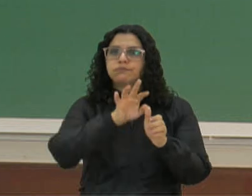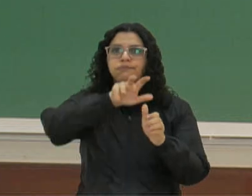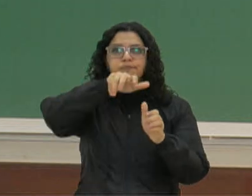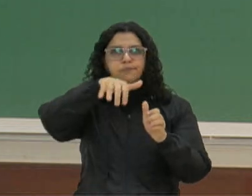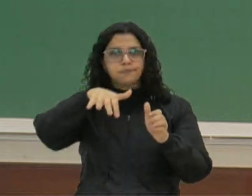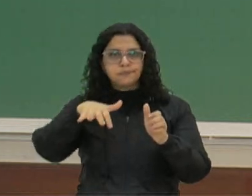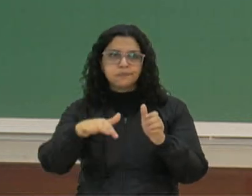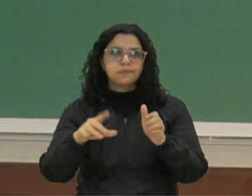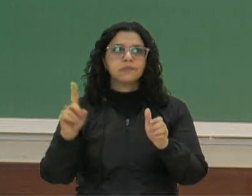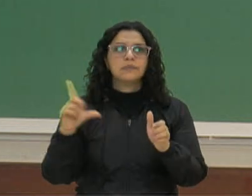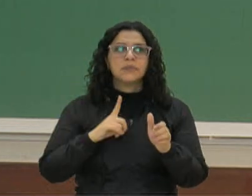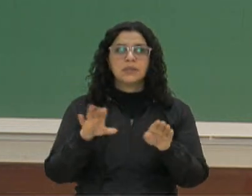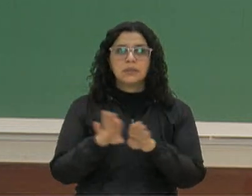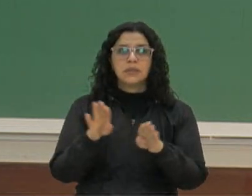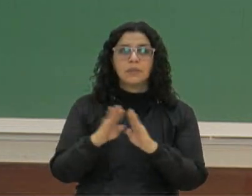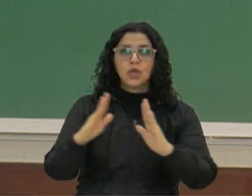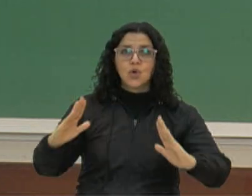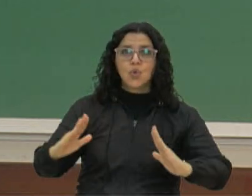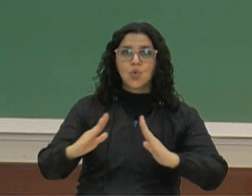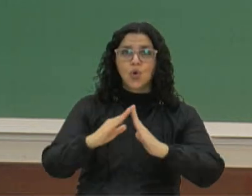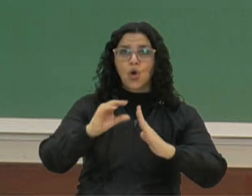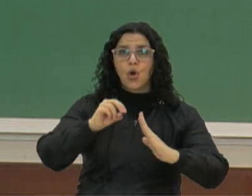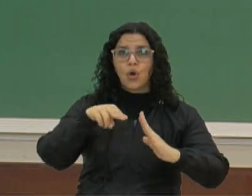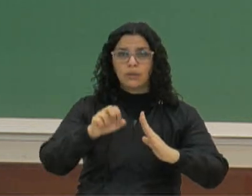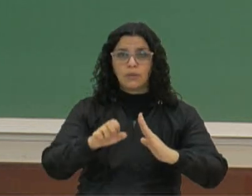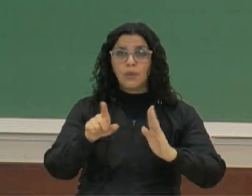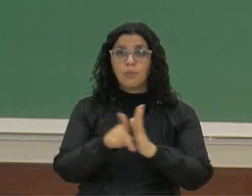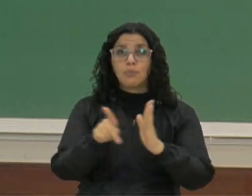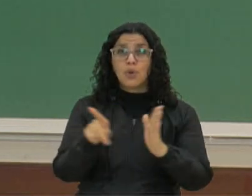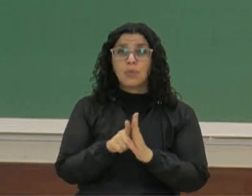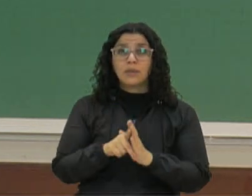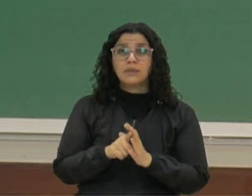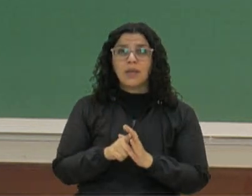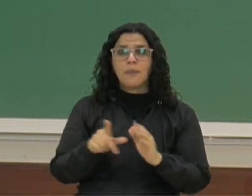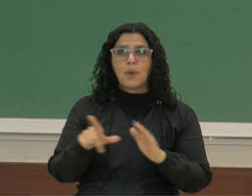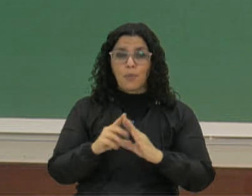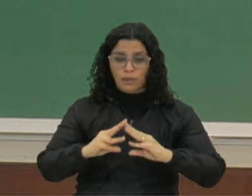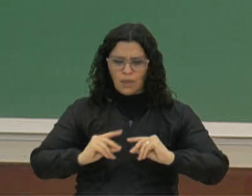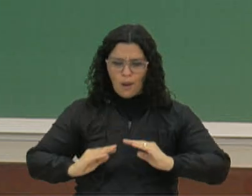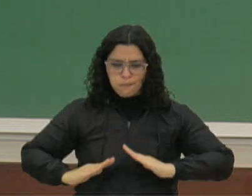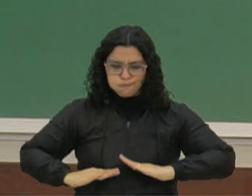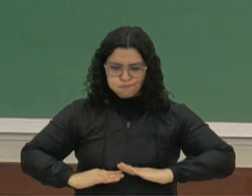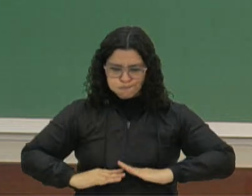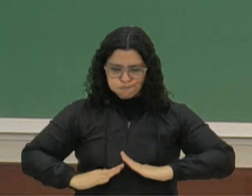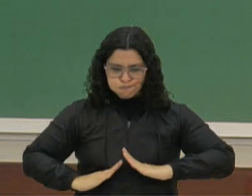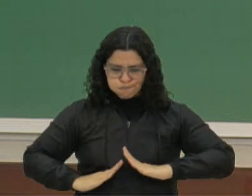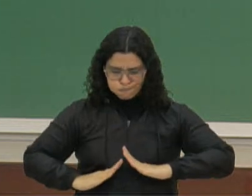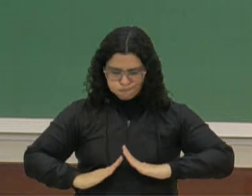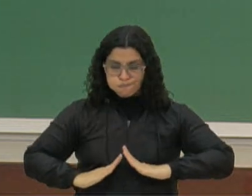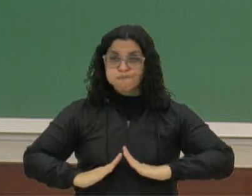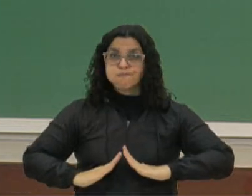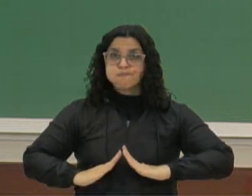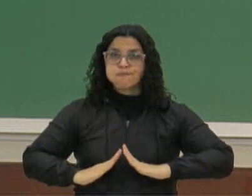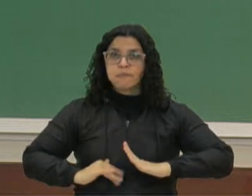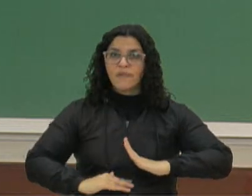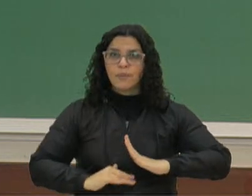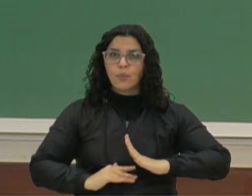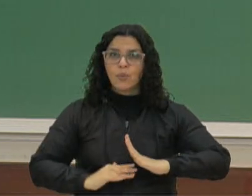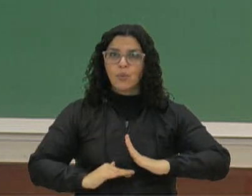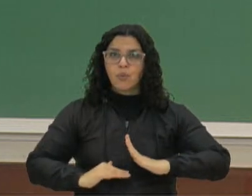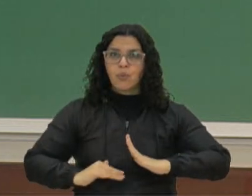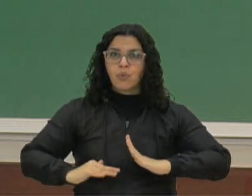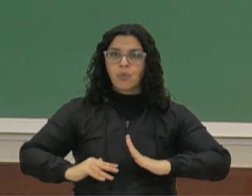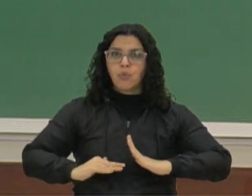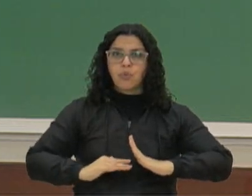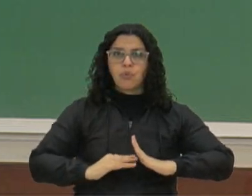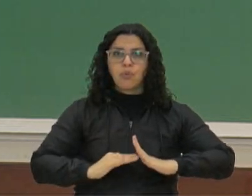lava. E temos o cone. Esse cone se forma com o acúmulo da lava derramada, né, nessa fissura. Ela vai se solidificando,